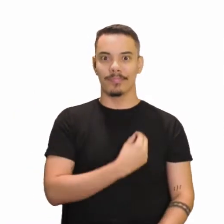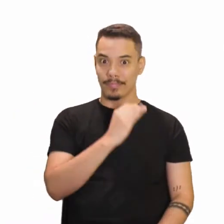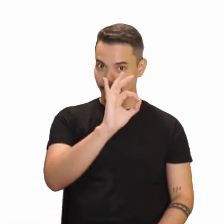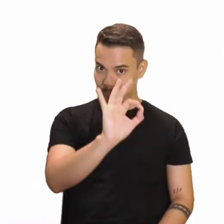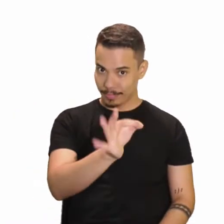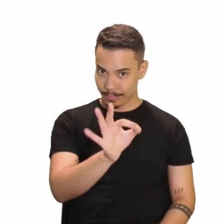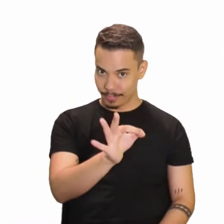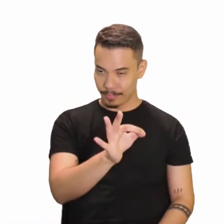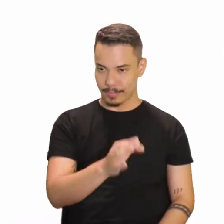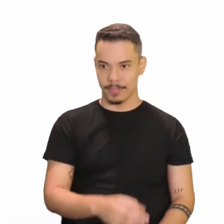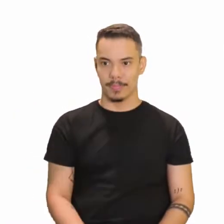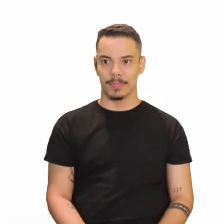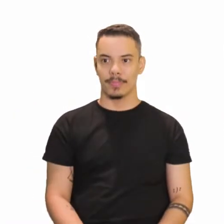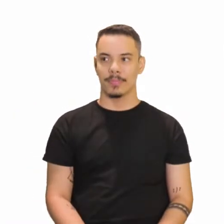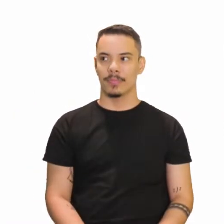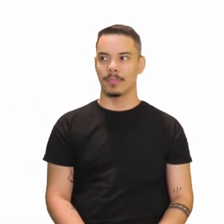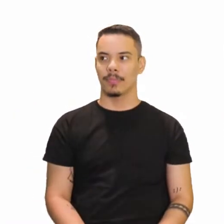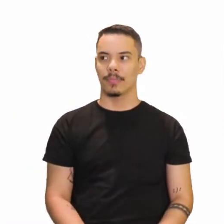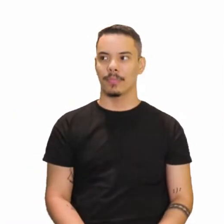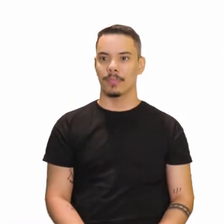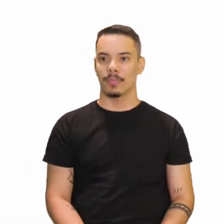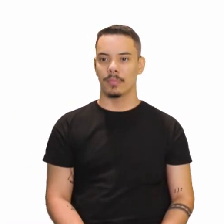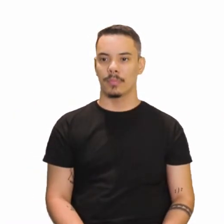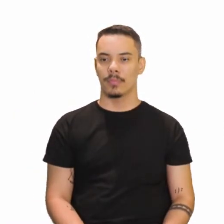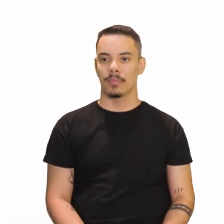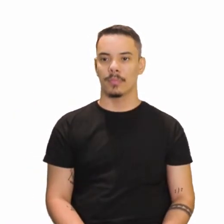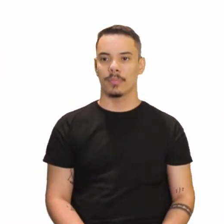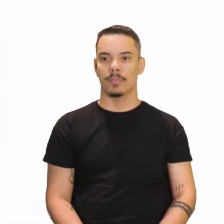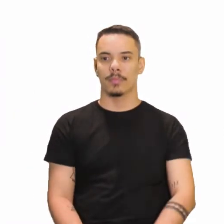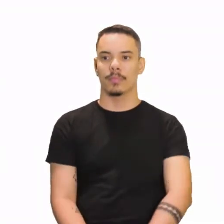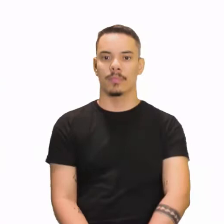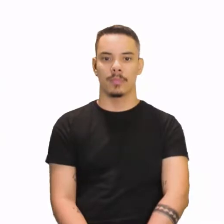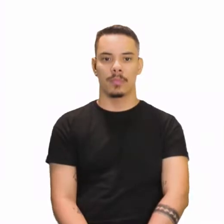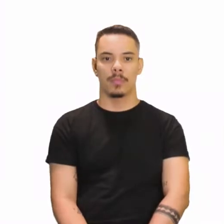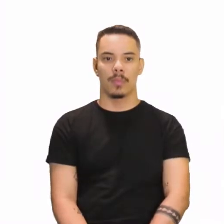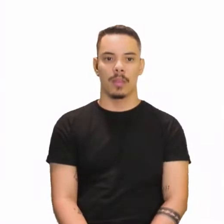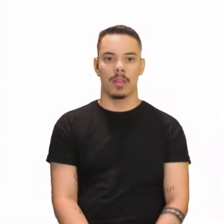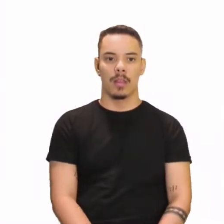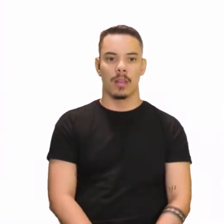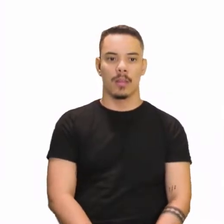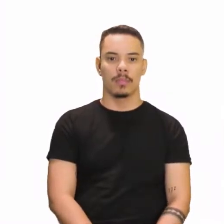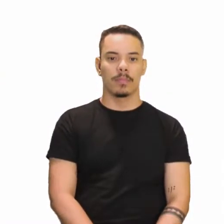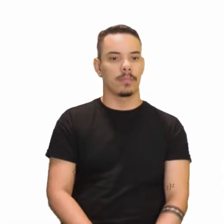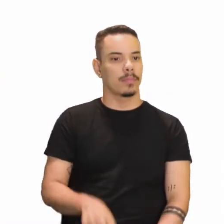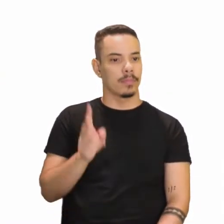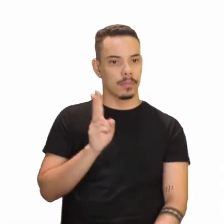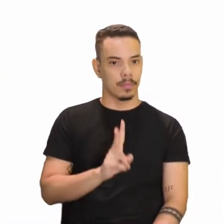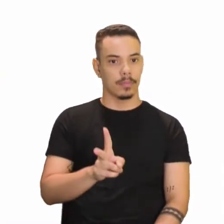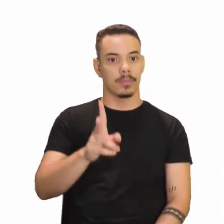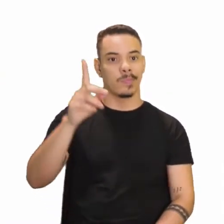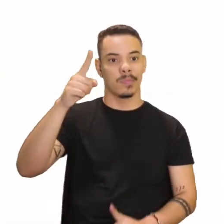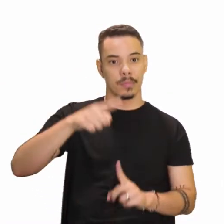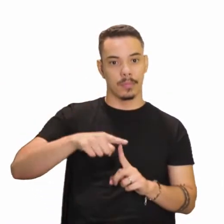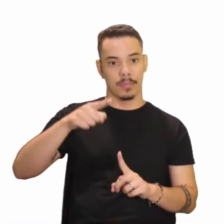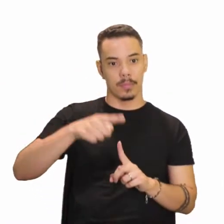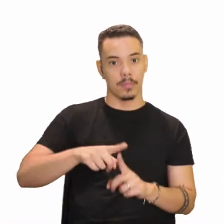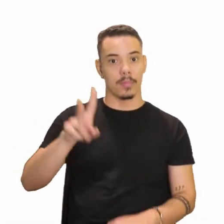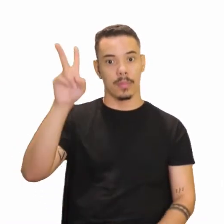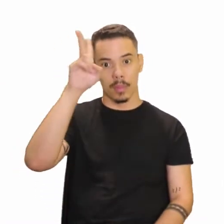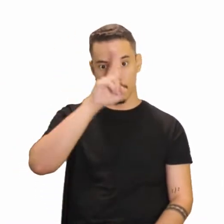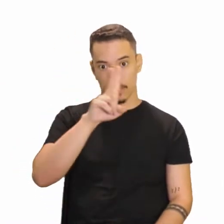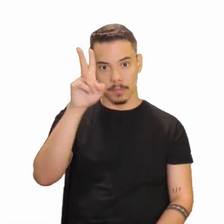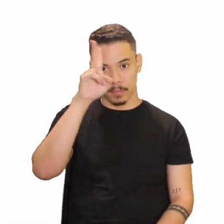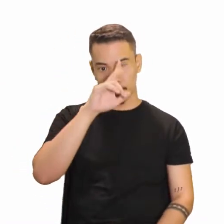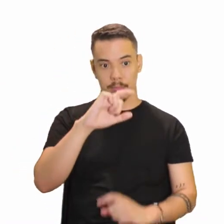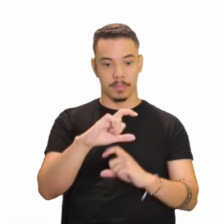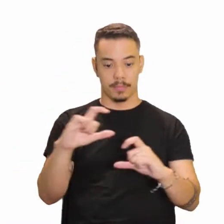é mesmo vamos dar sequência aqui amado tipos de histórias